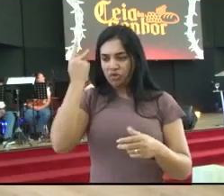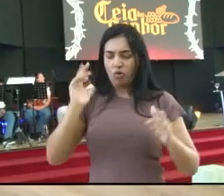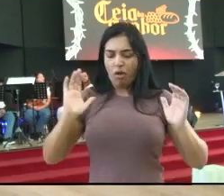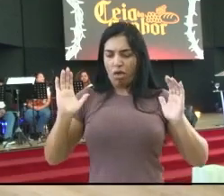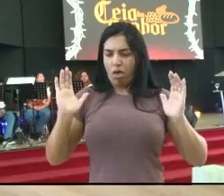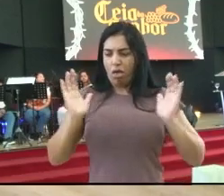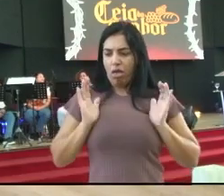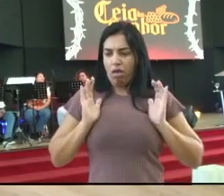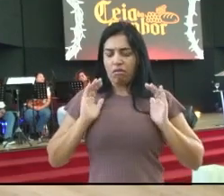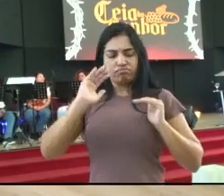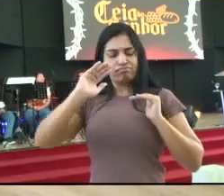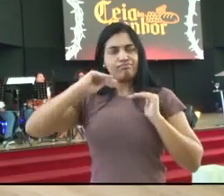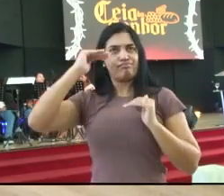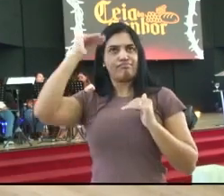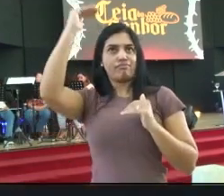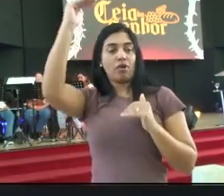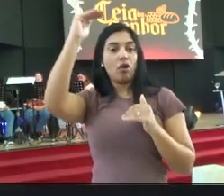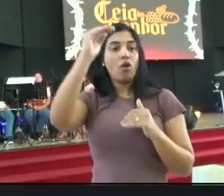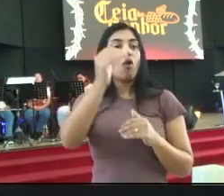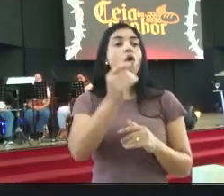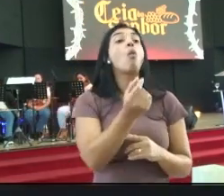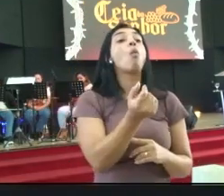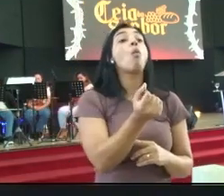Quanto que vale um olho teu?